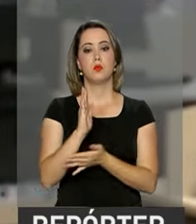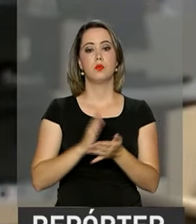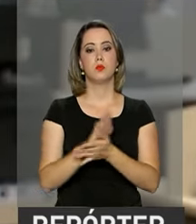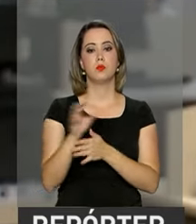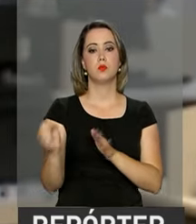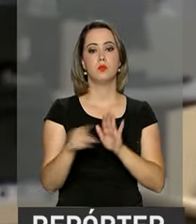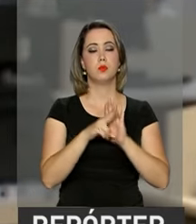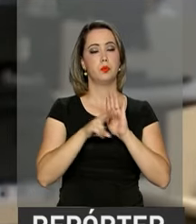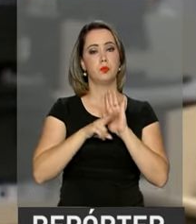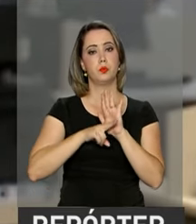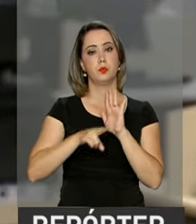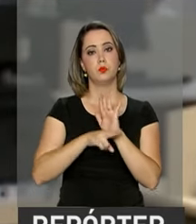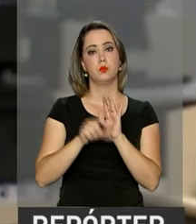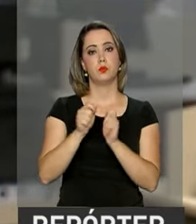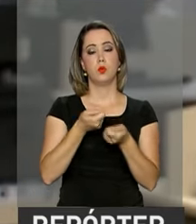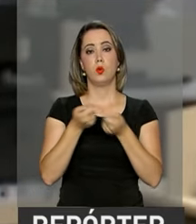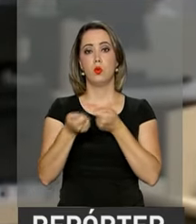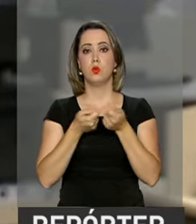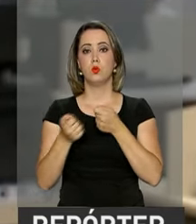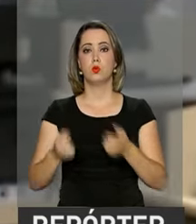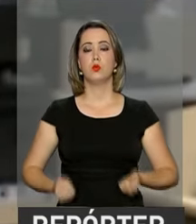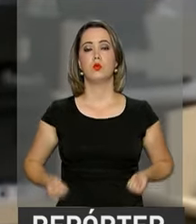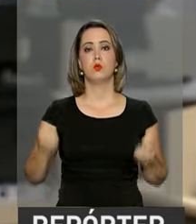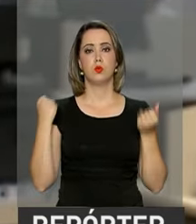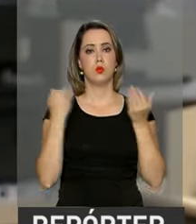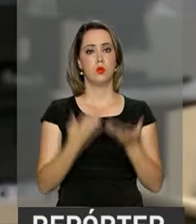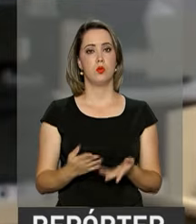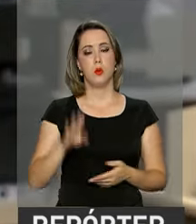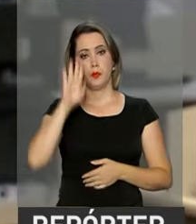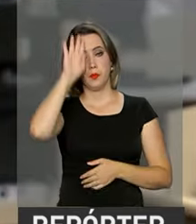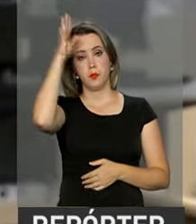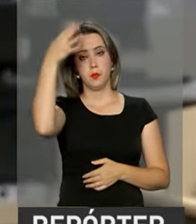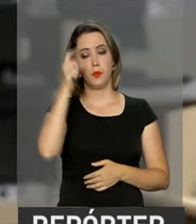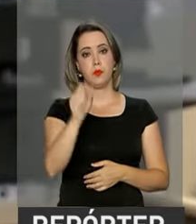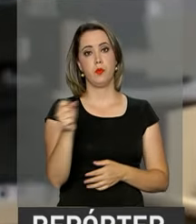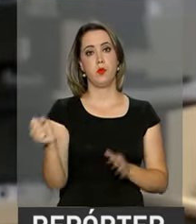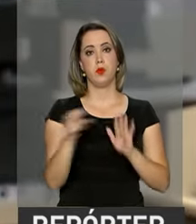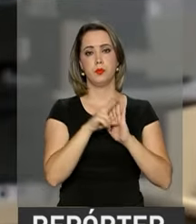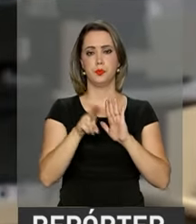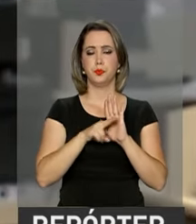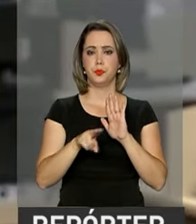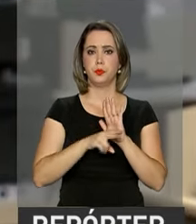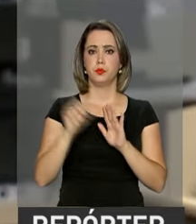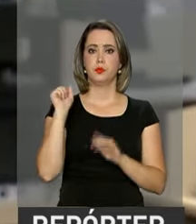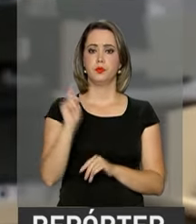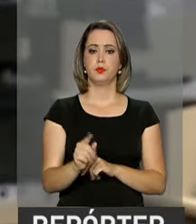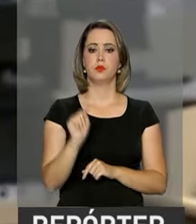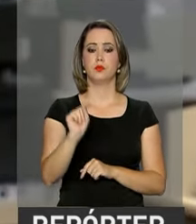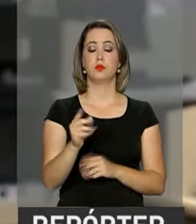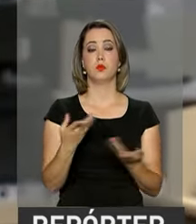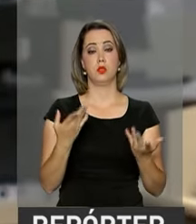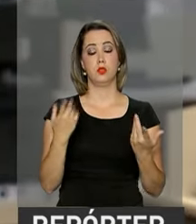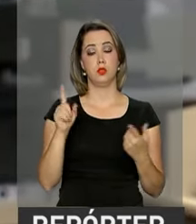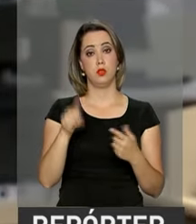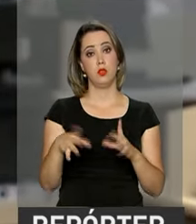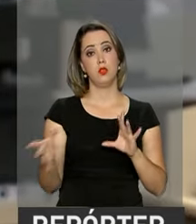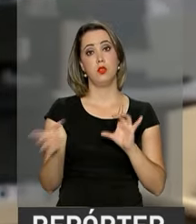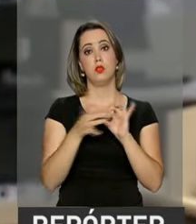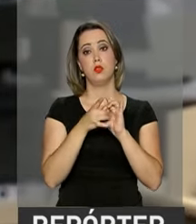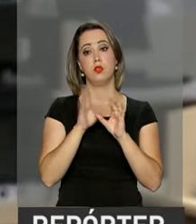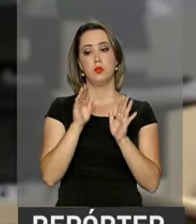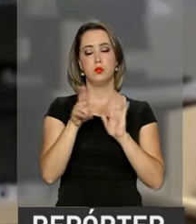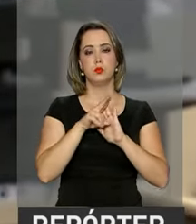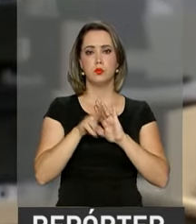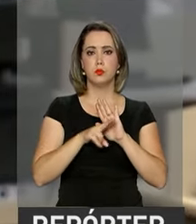As Reformas necessárias para o ajuste das contas públicas principalmente a reforma da Previdência reformas que aliadas a